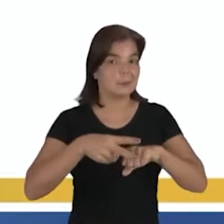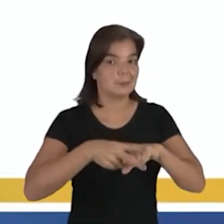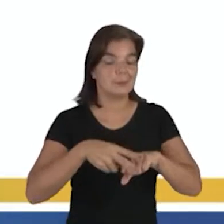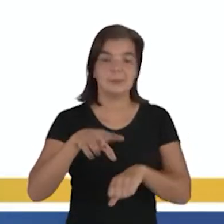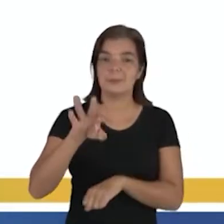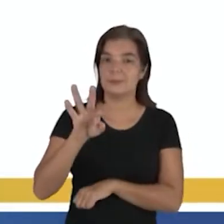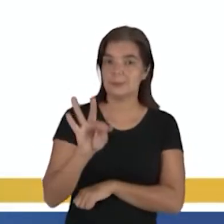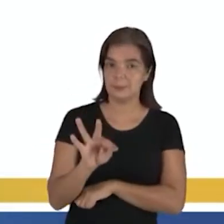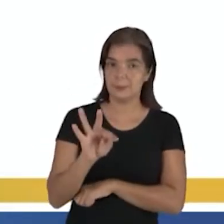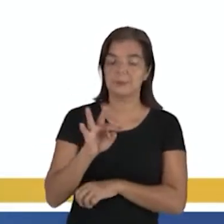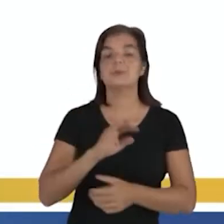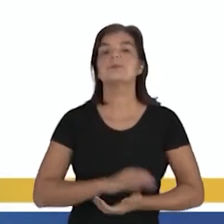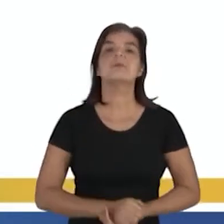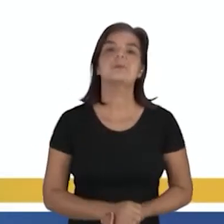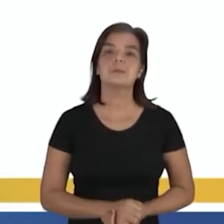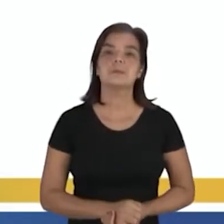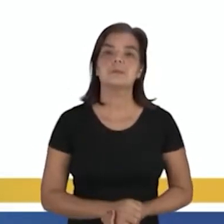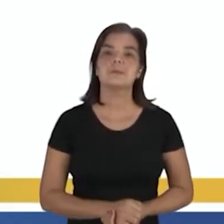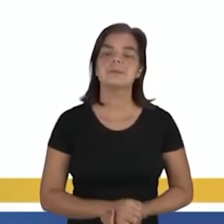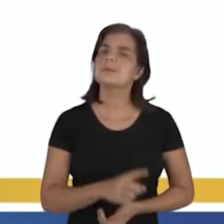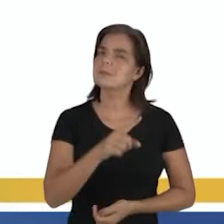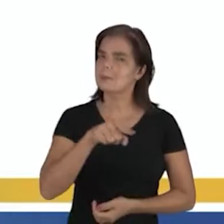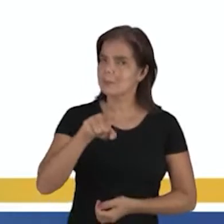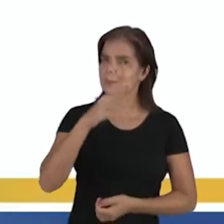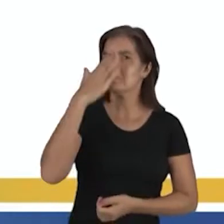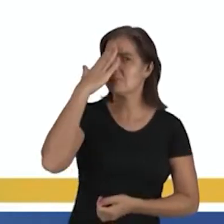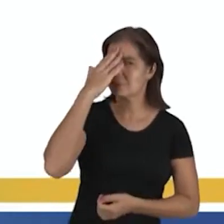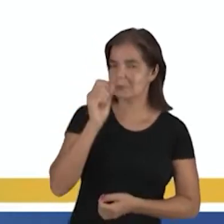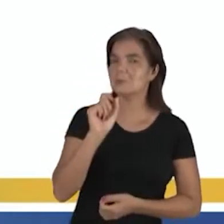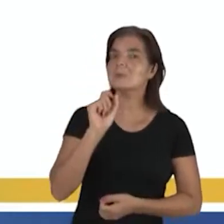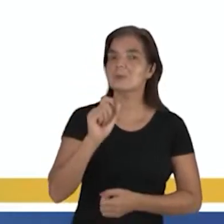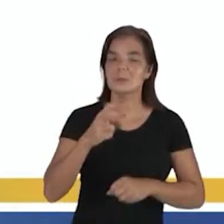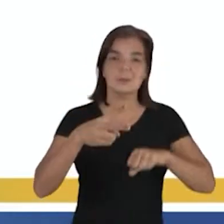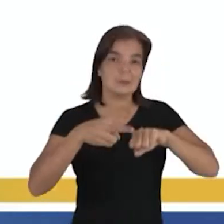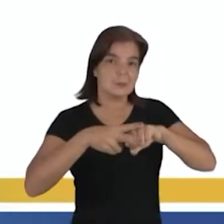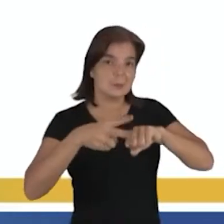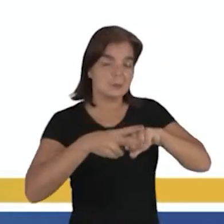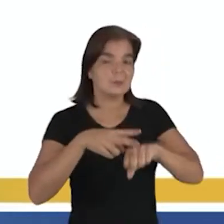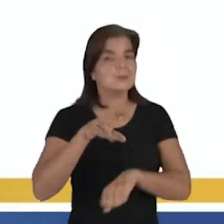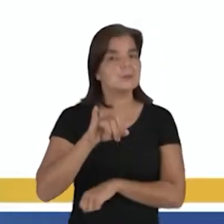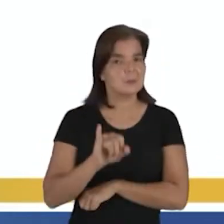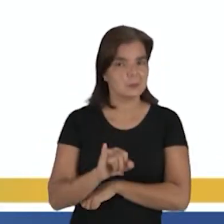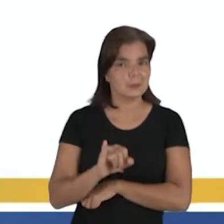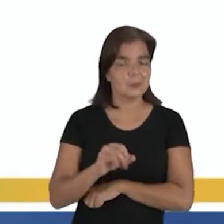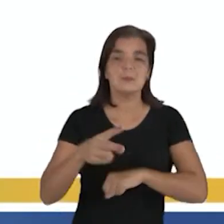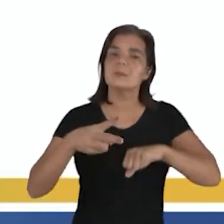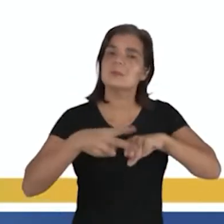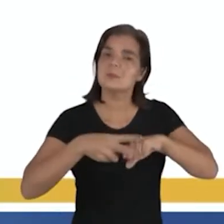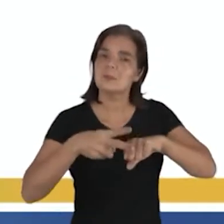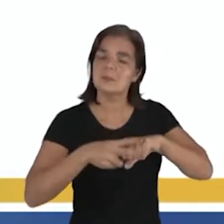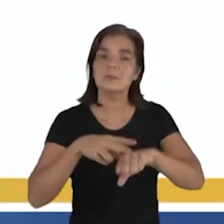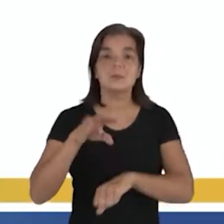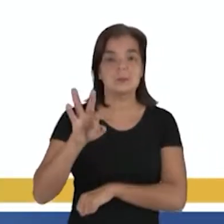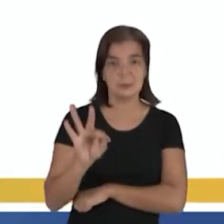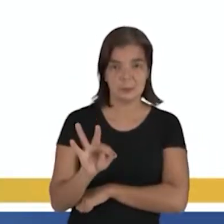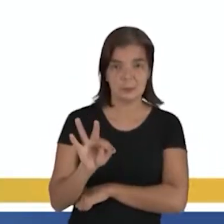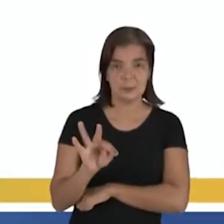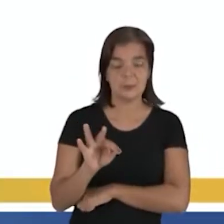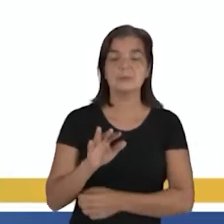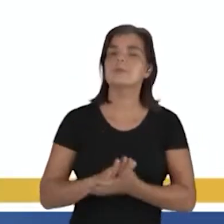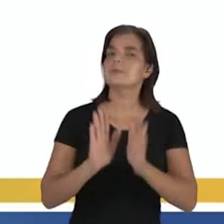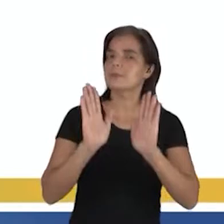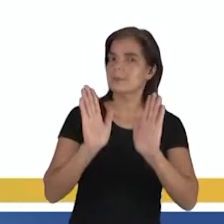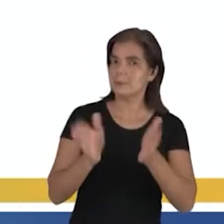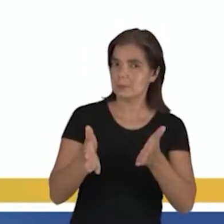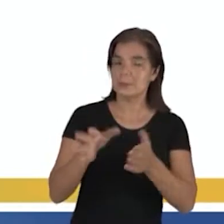verbo transitivo. Você sabe o que é um verbo intransitivo e um verbo transitivo?